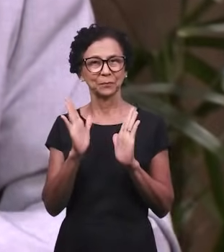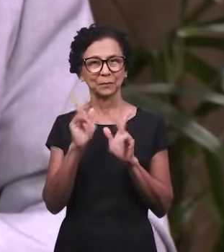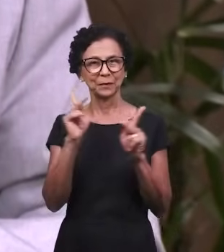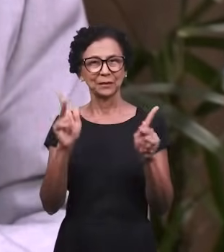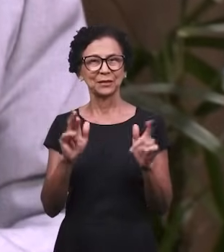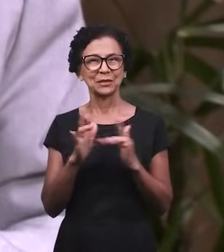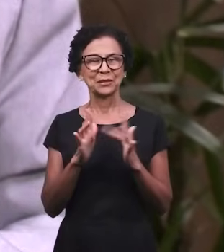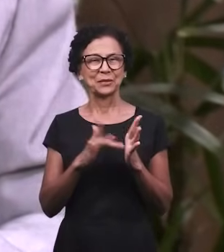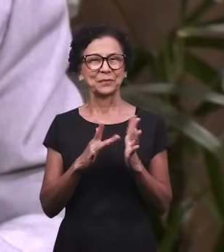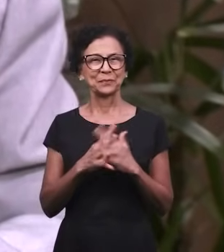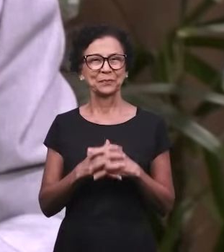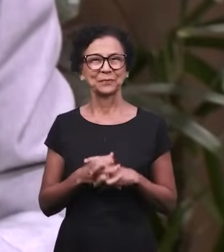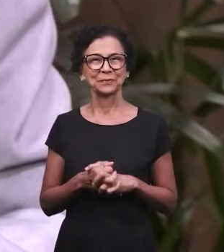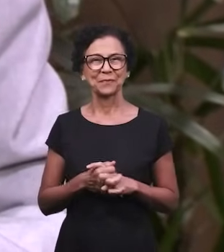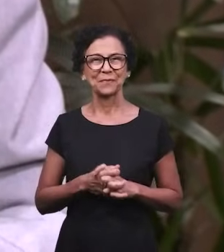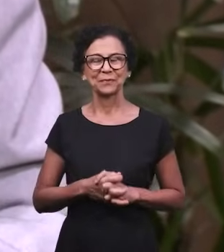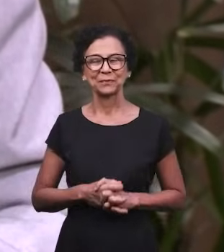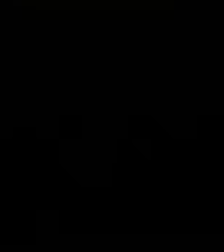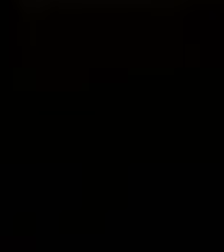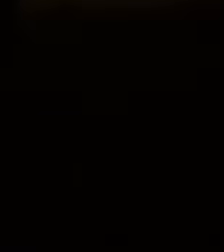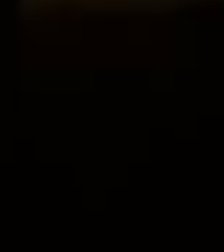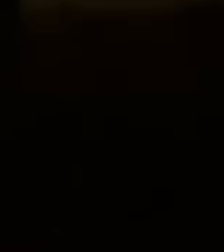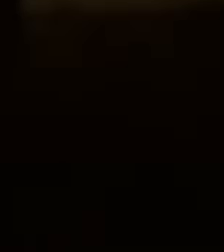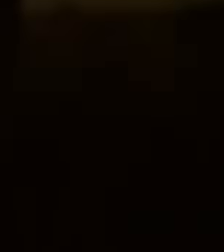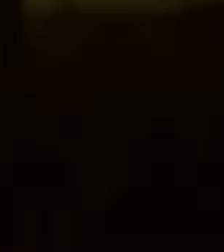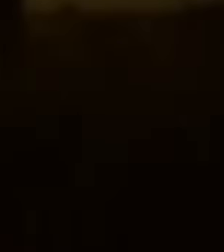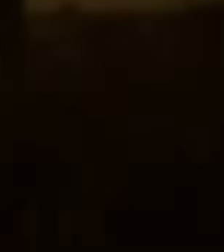família Deus abençoe a paz do Senhor